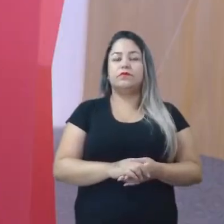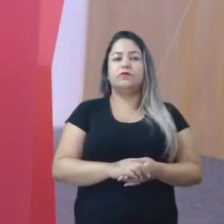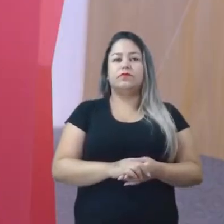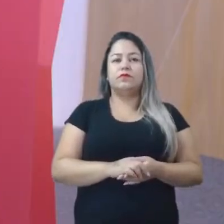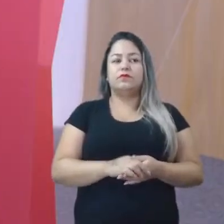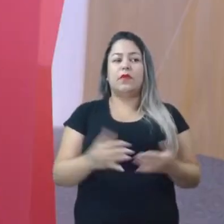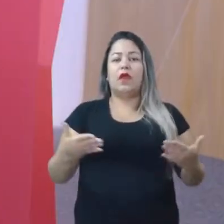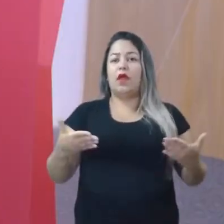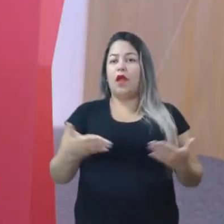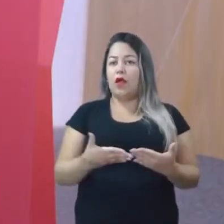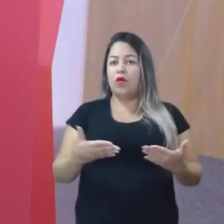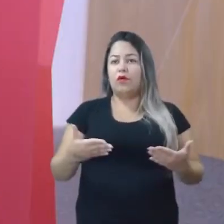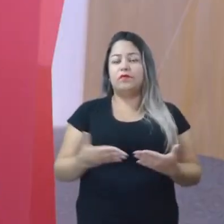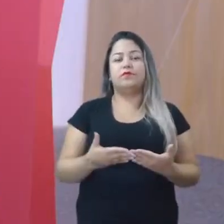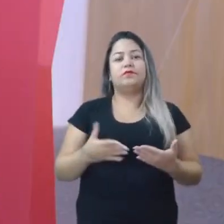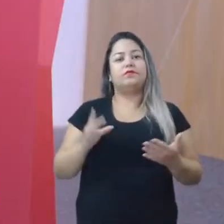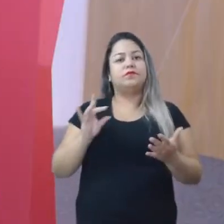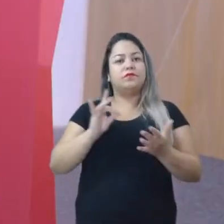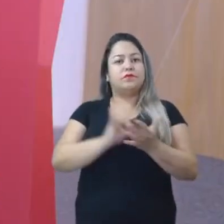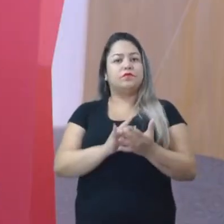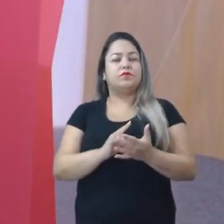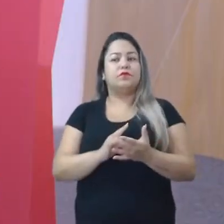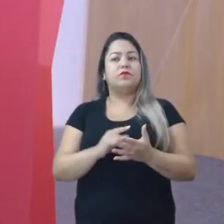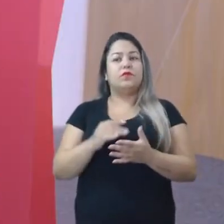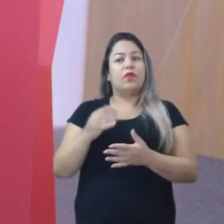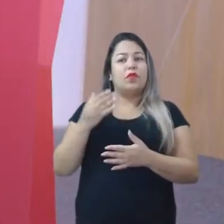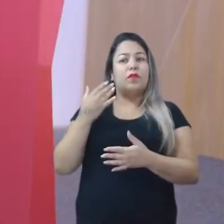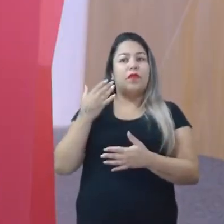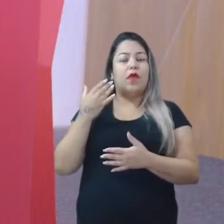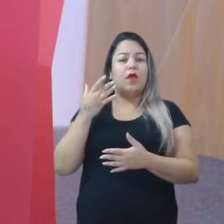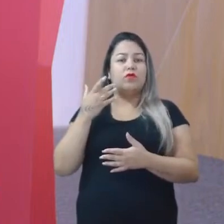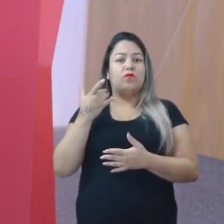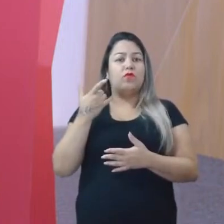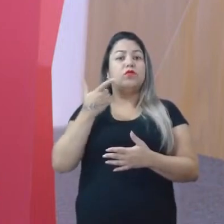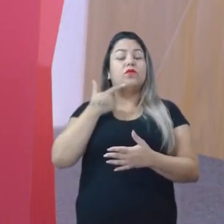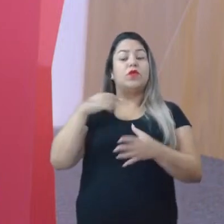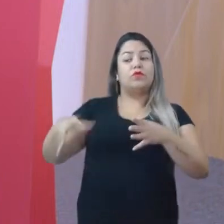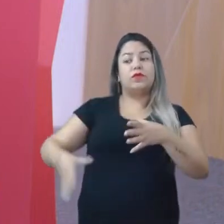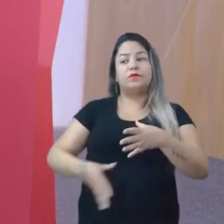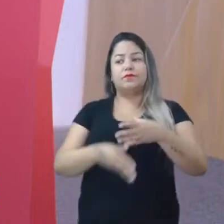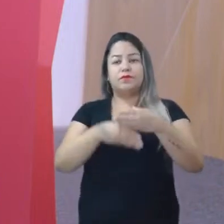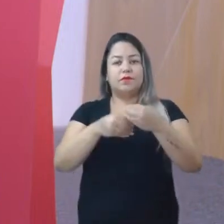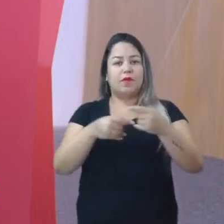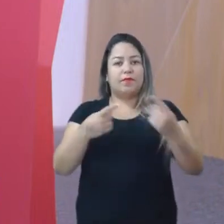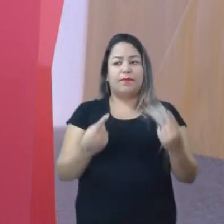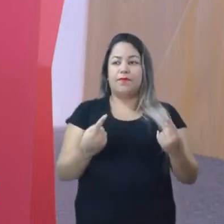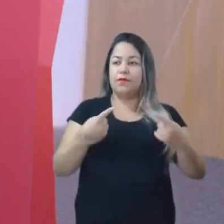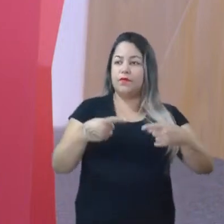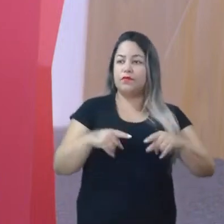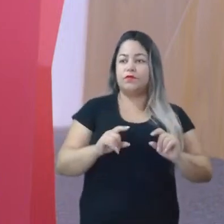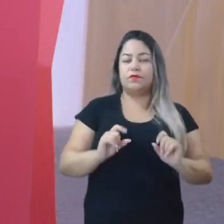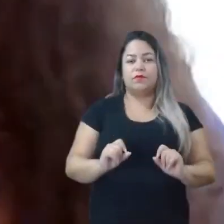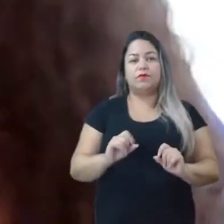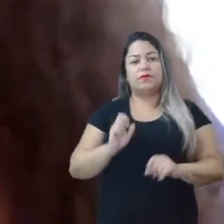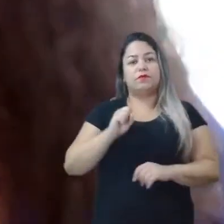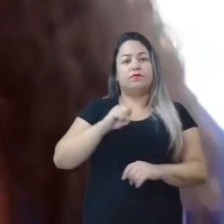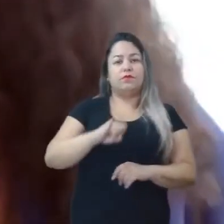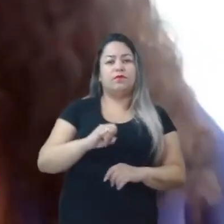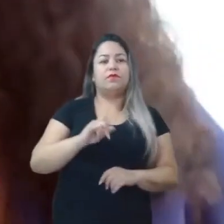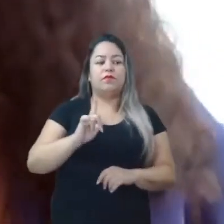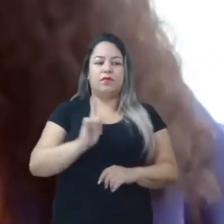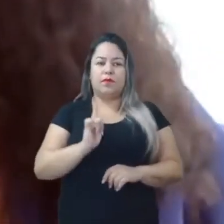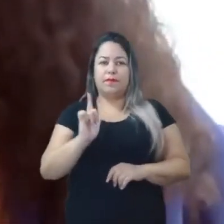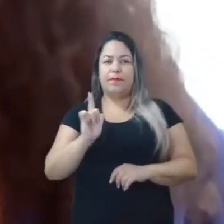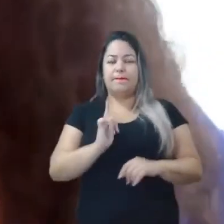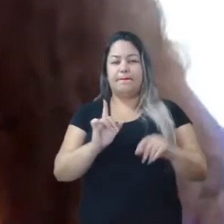elabora quais são as reais intenções de implementar essas políticas, se ela versa